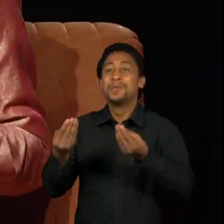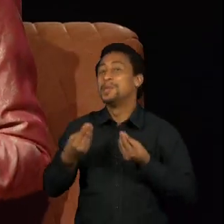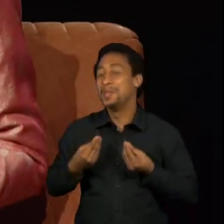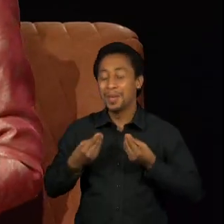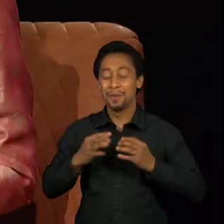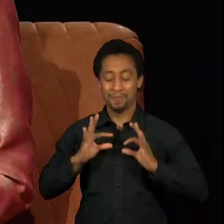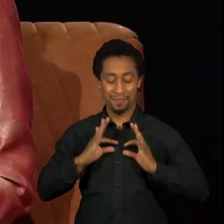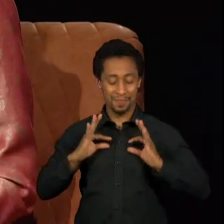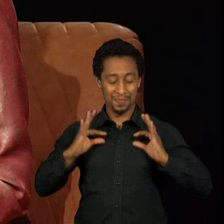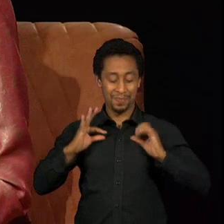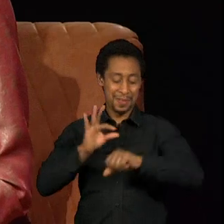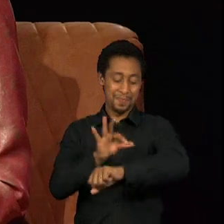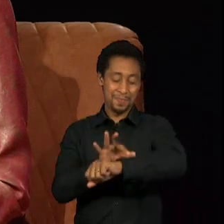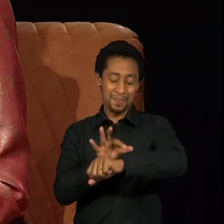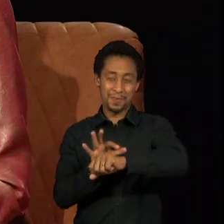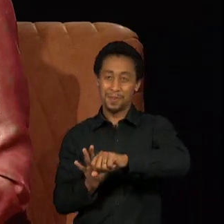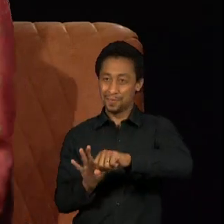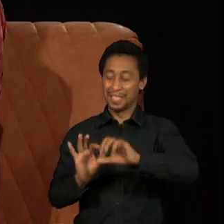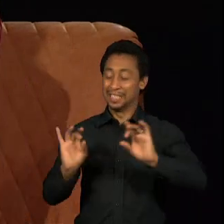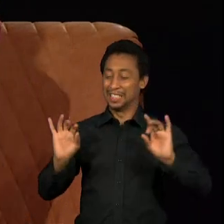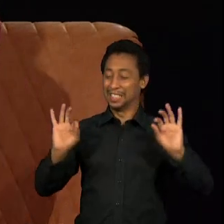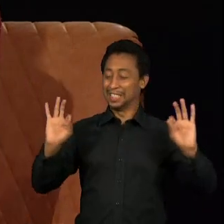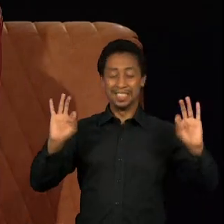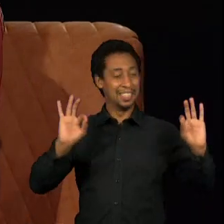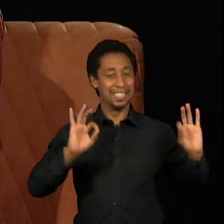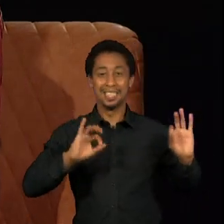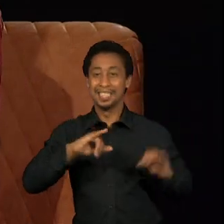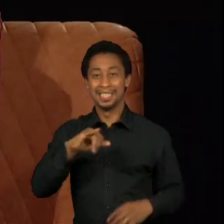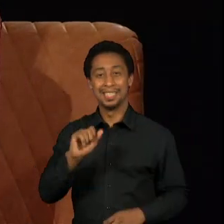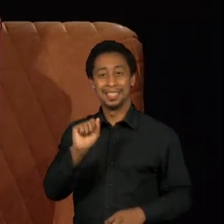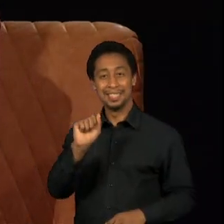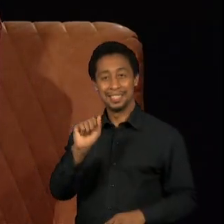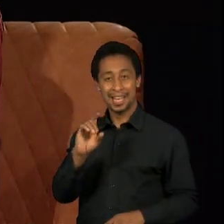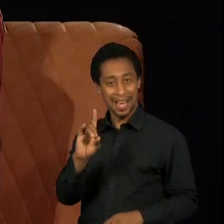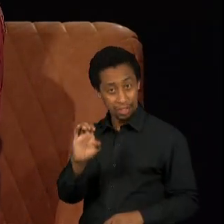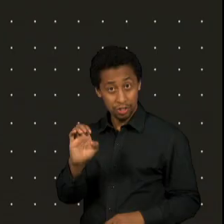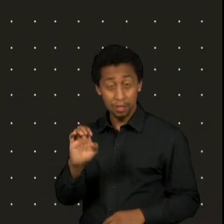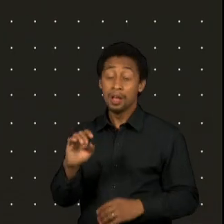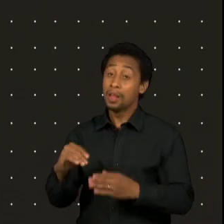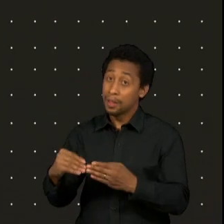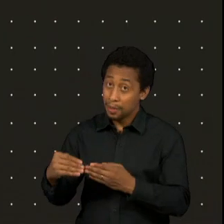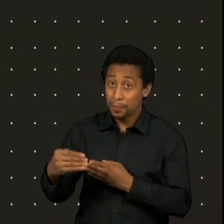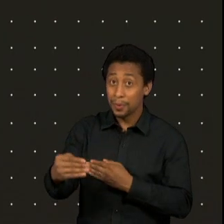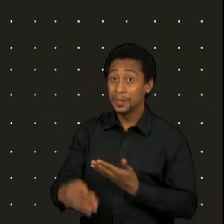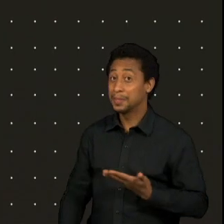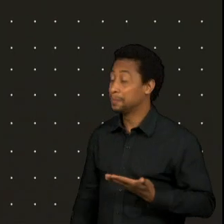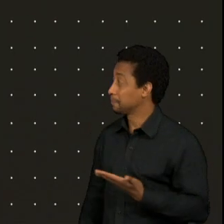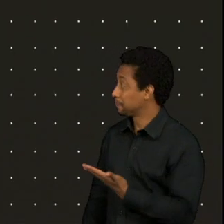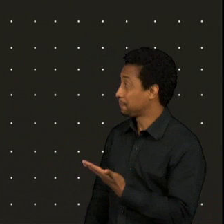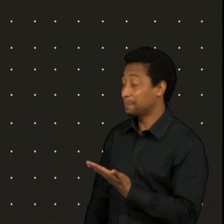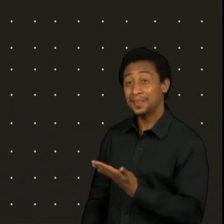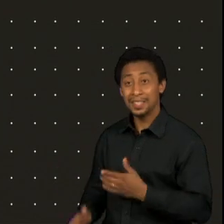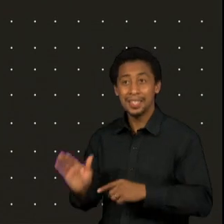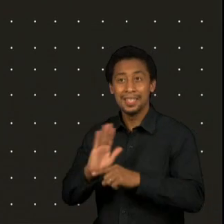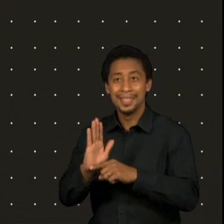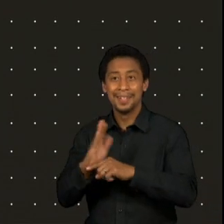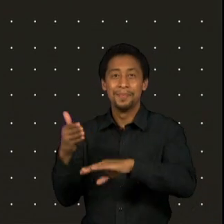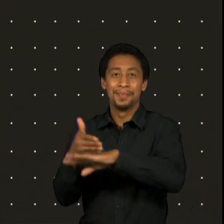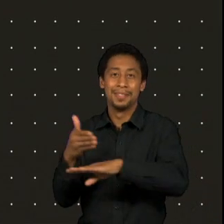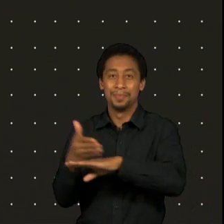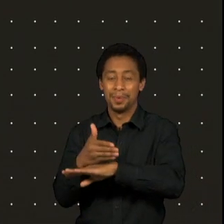jade e, através do Pânfilo de Carvalho, eu pude produzir o Pátio. Desde cedinho, né, já pensava